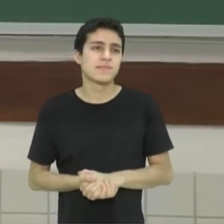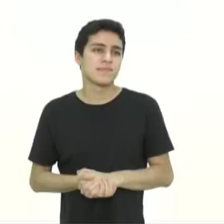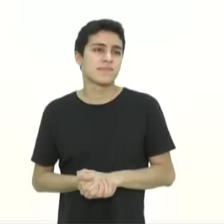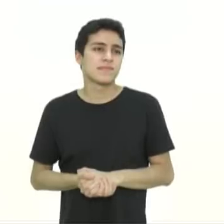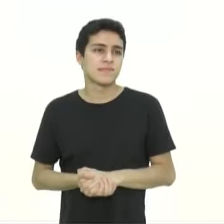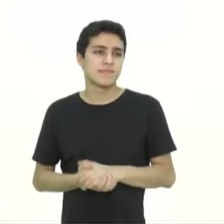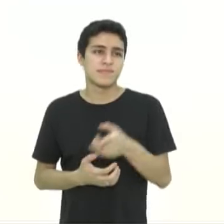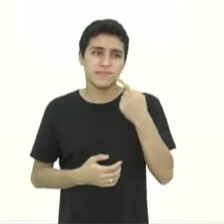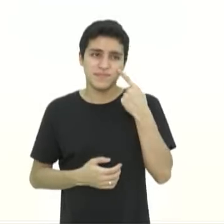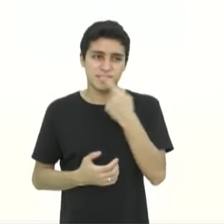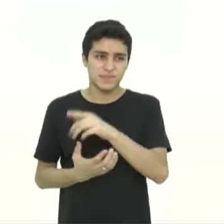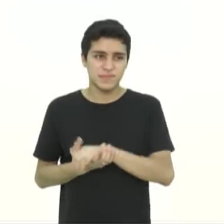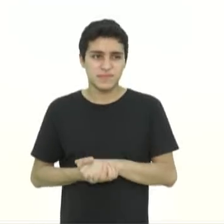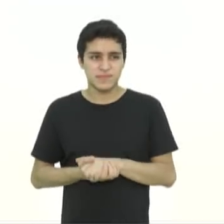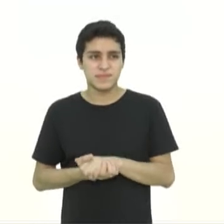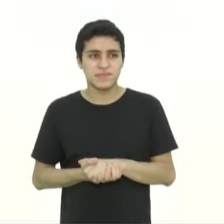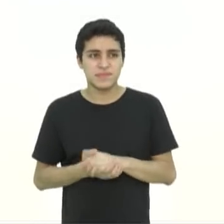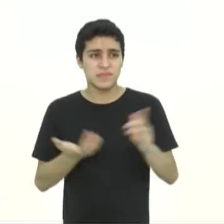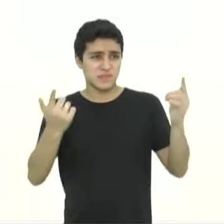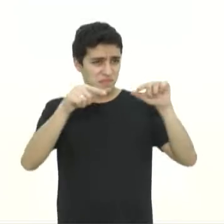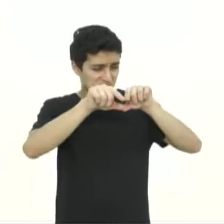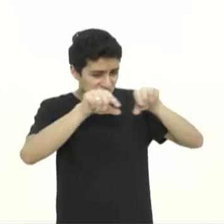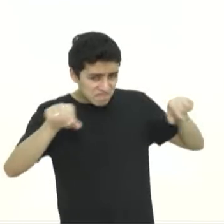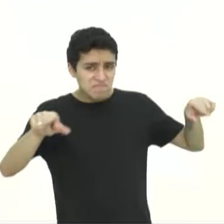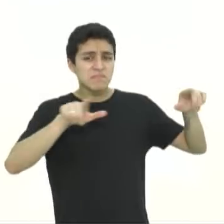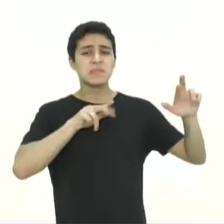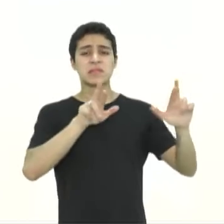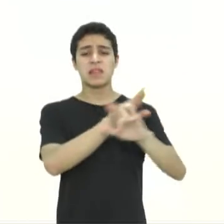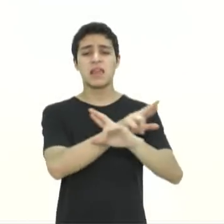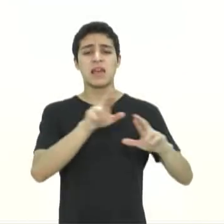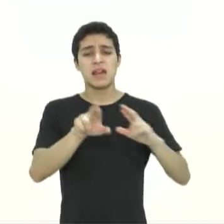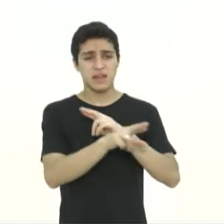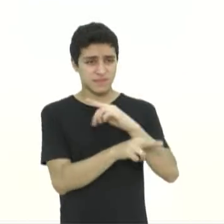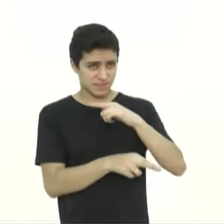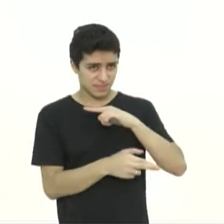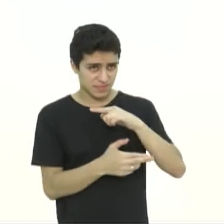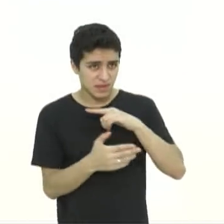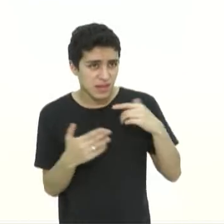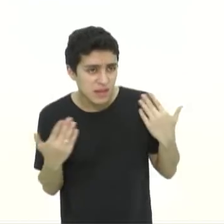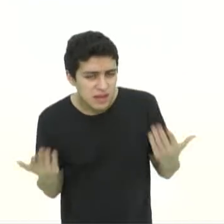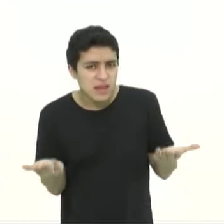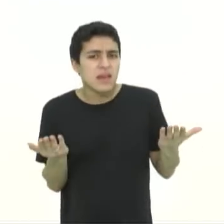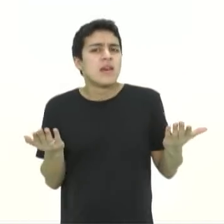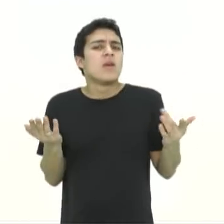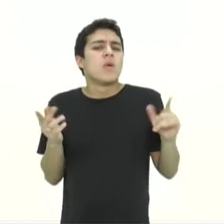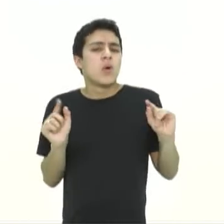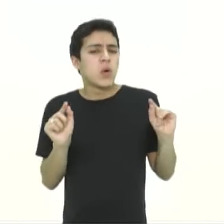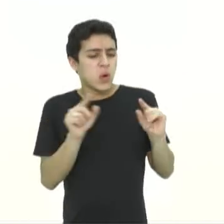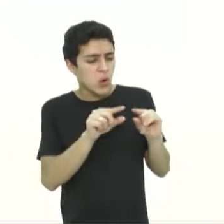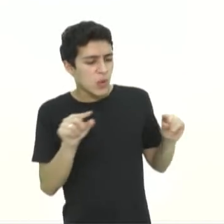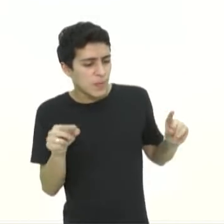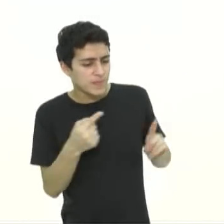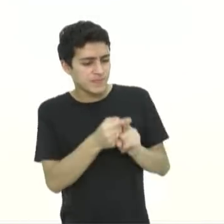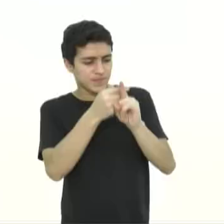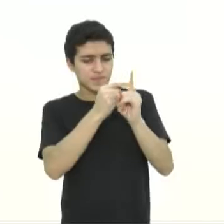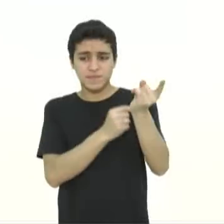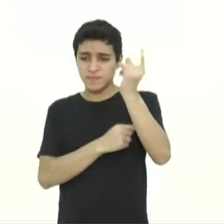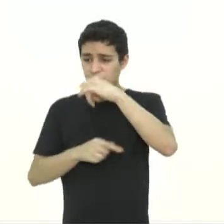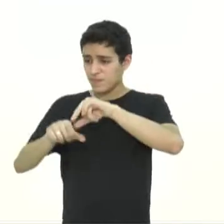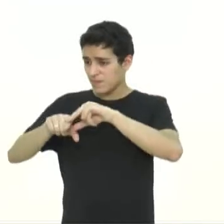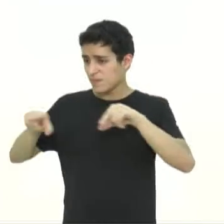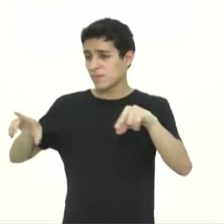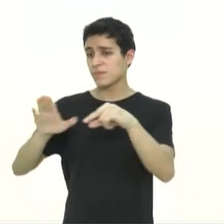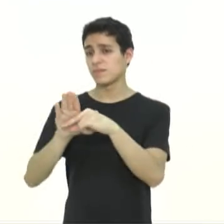ver. As orações estabelecem relações entre si. Quando temos uma oração positiva e outra